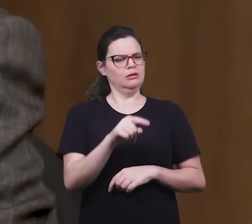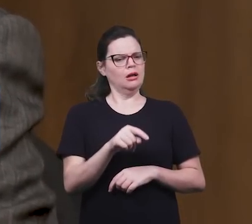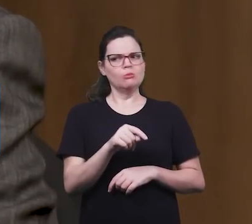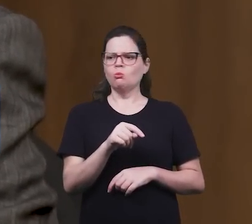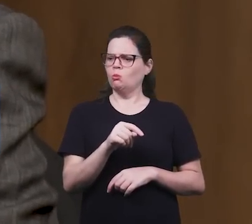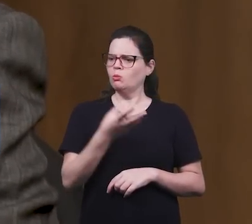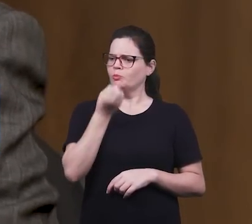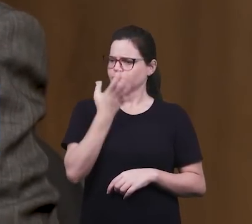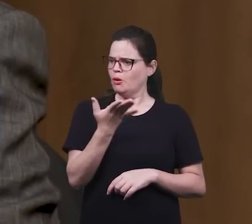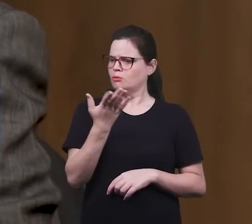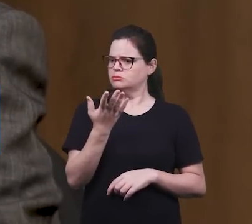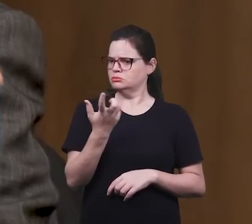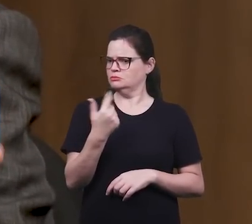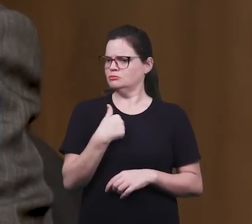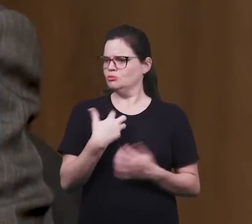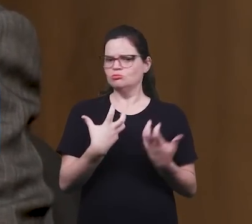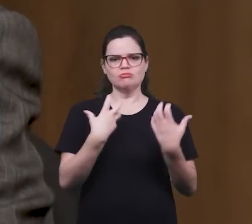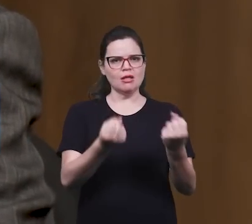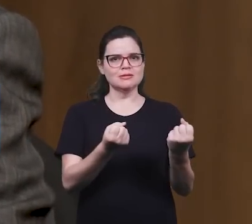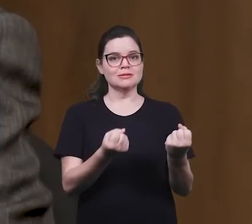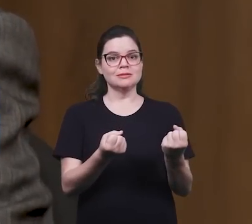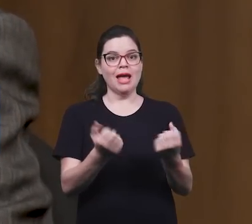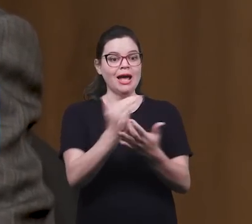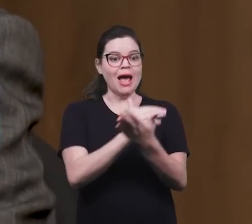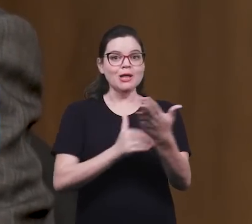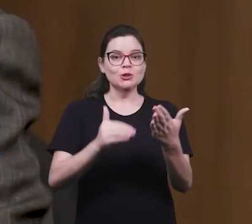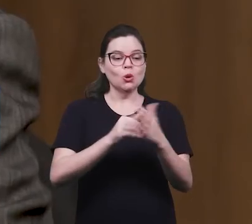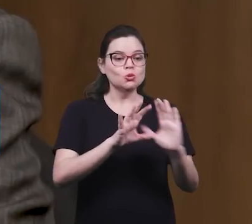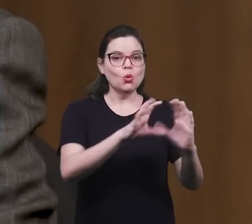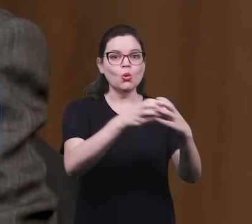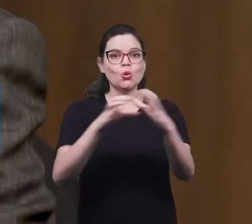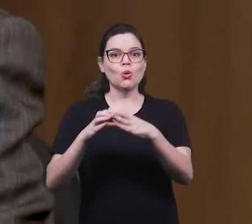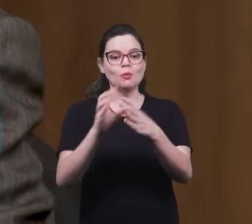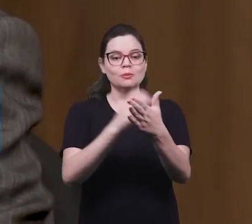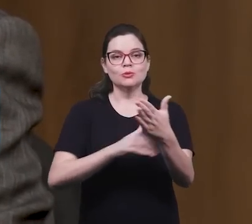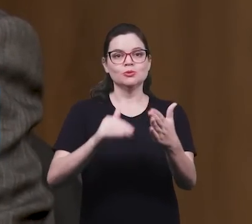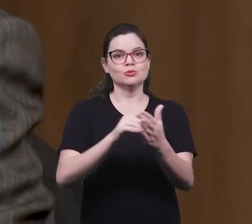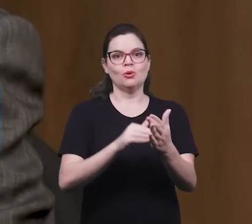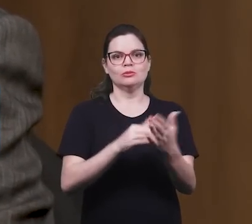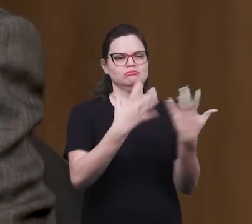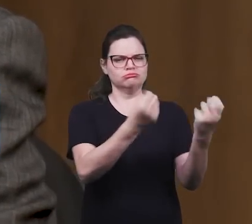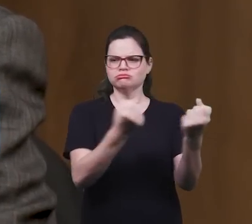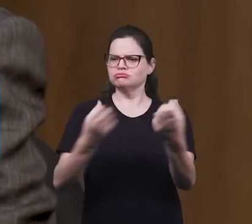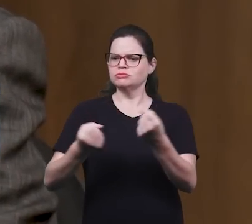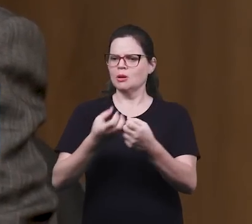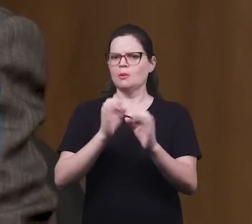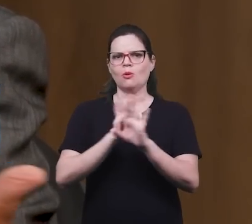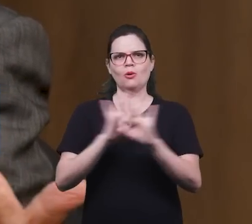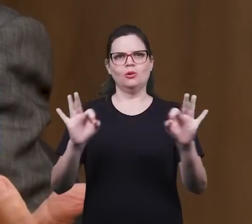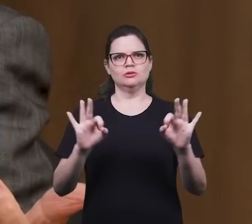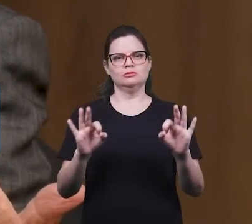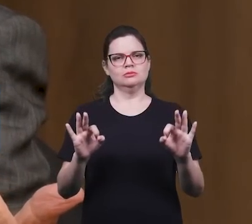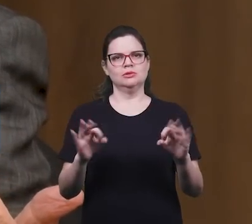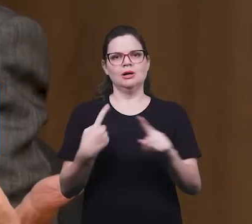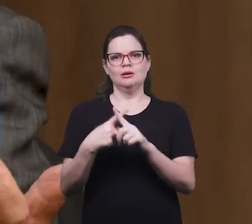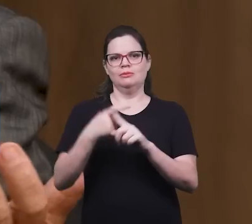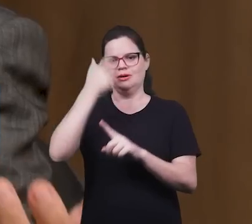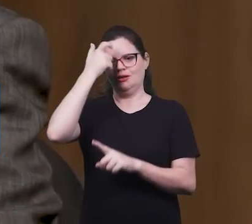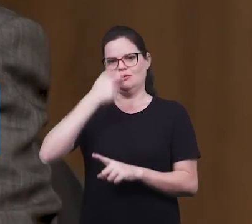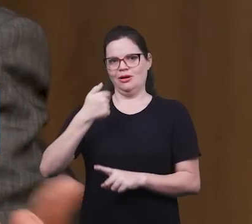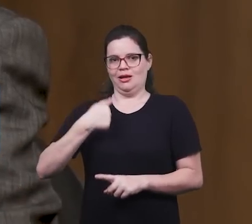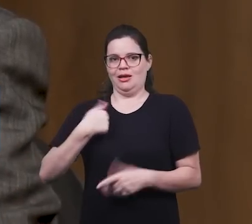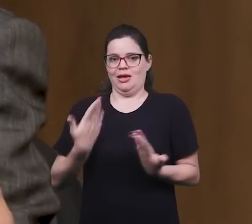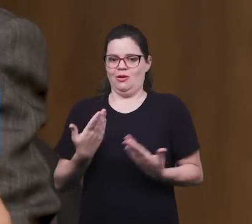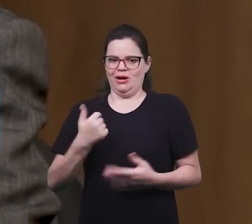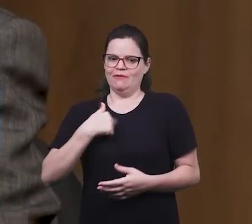aquilo foi, o grupo inteiro da Barra do Rio Doce adotou aquela ideia, ninguém tinha pensado naquilo. Uma pessoa como eu, de um departamento